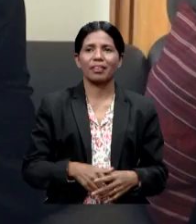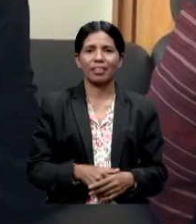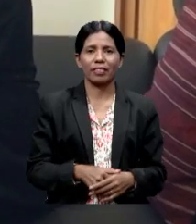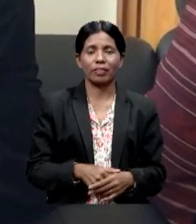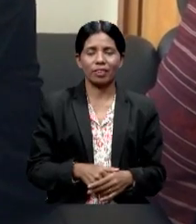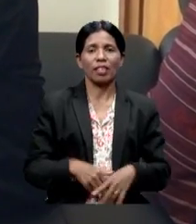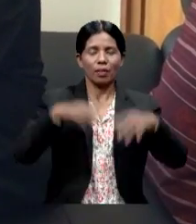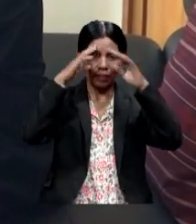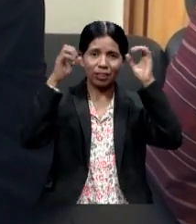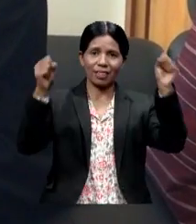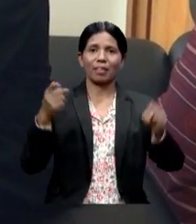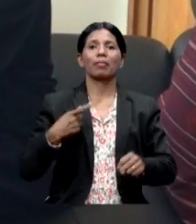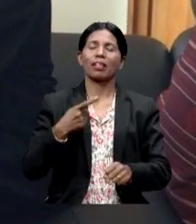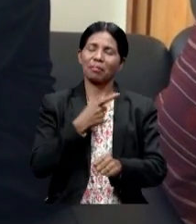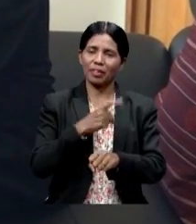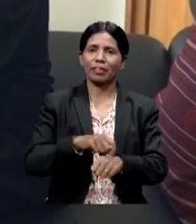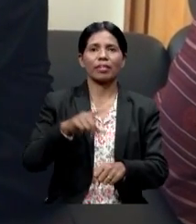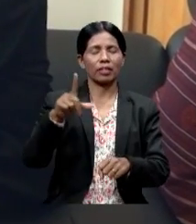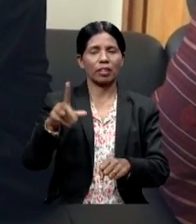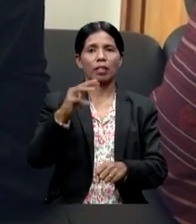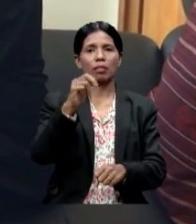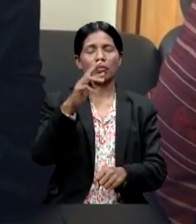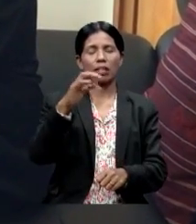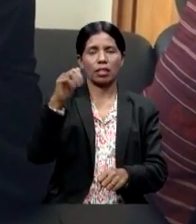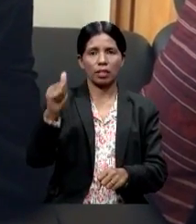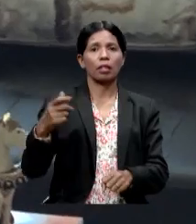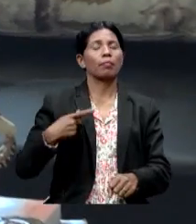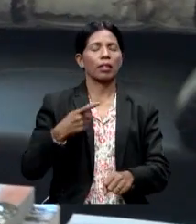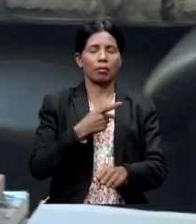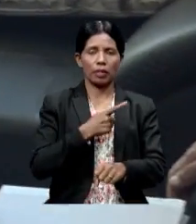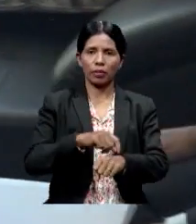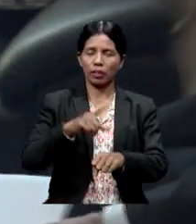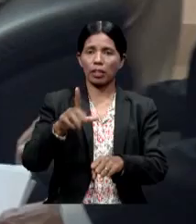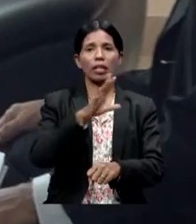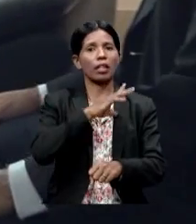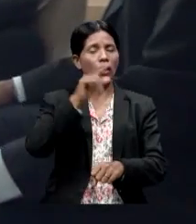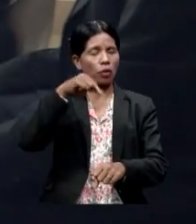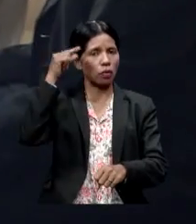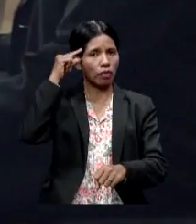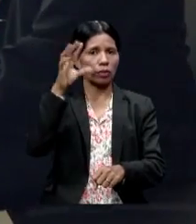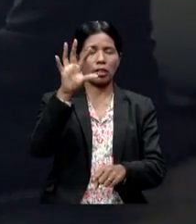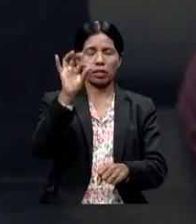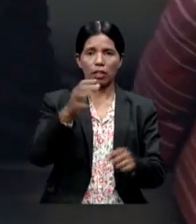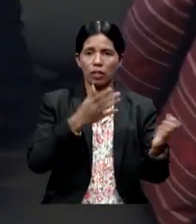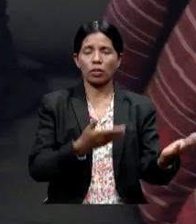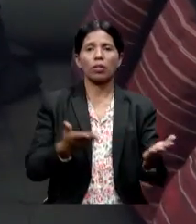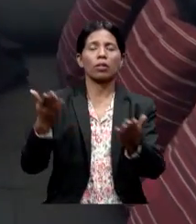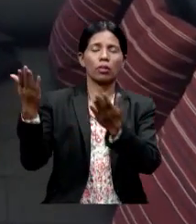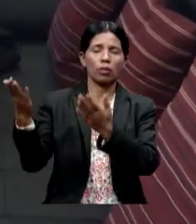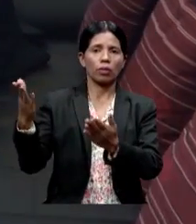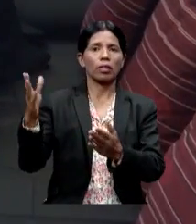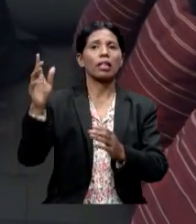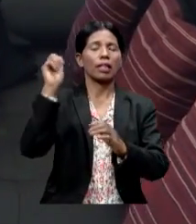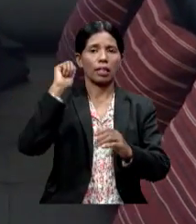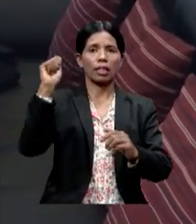Enquanto o presidente do Parlamento Nacional, Maria Fernanda Lai Hateten, Parlamento e Governo da CIA submete candidato comissário Foncac, o